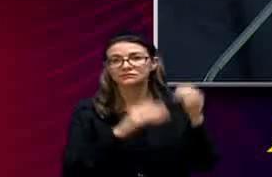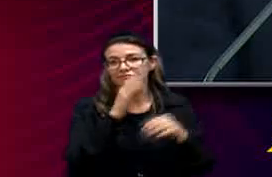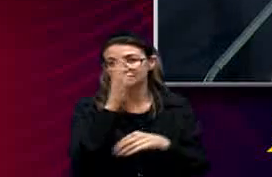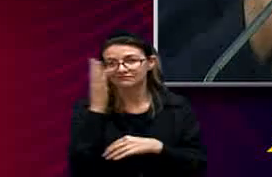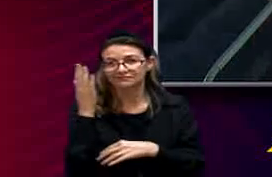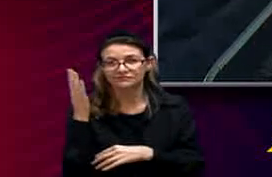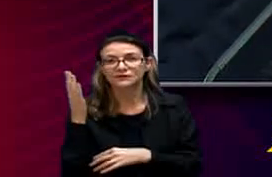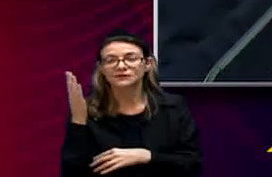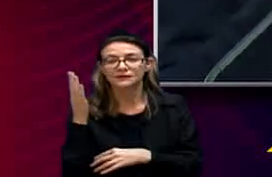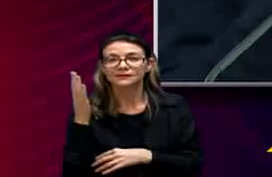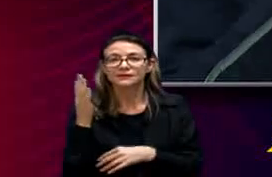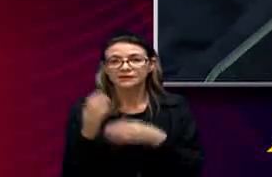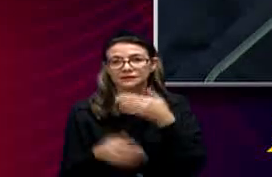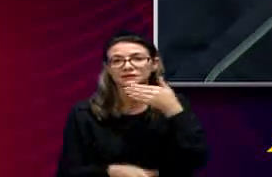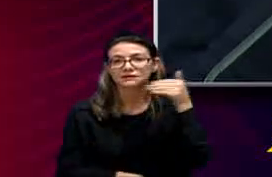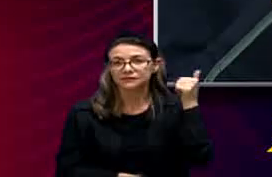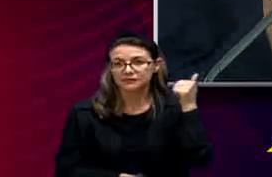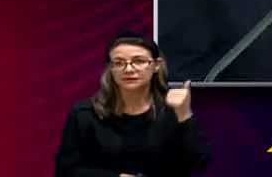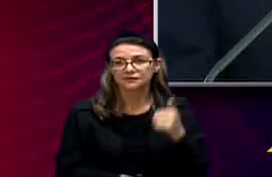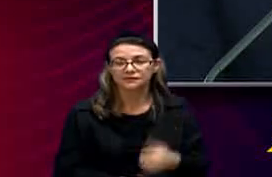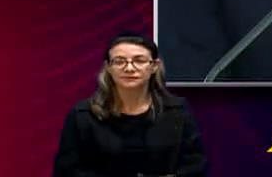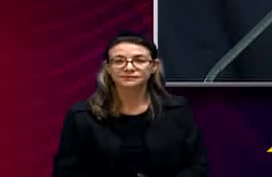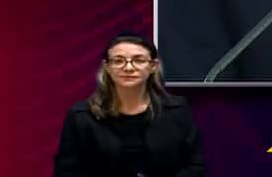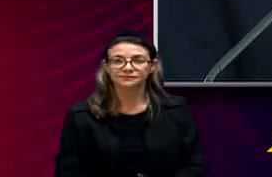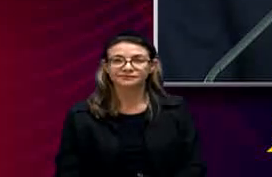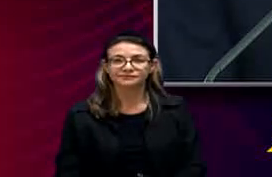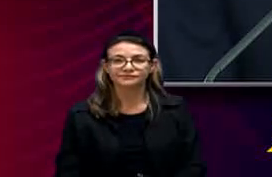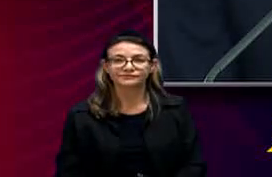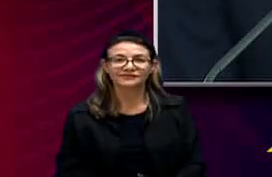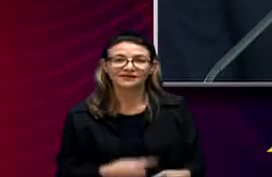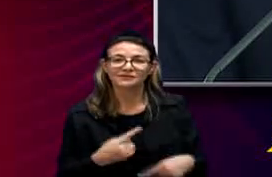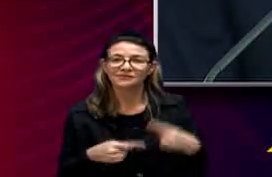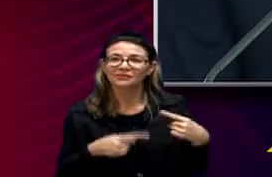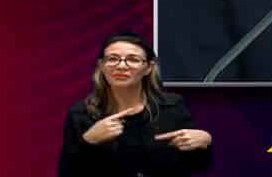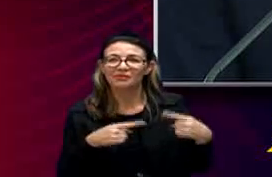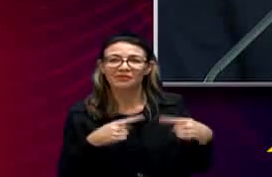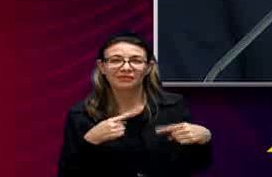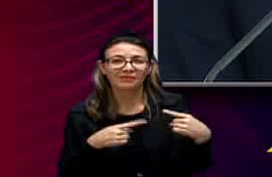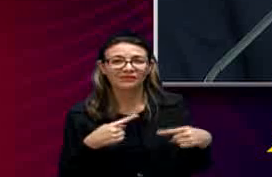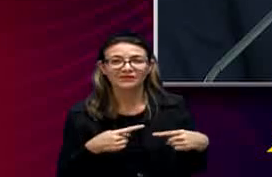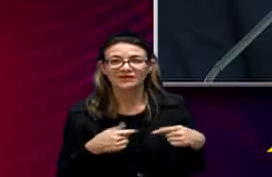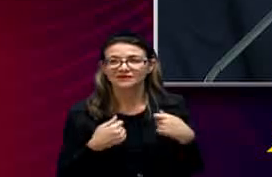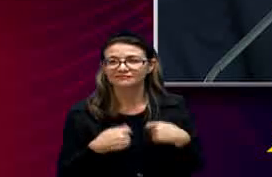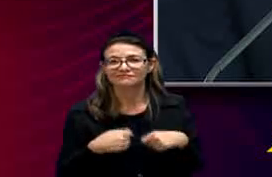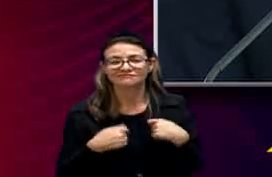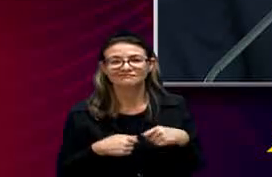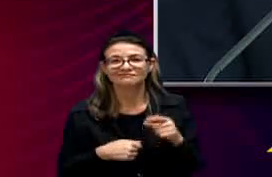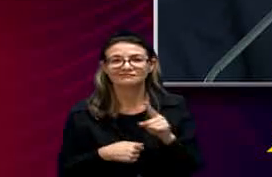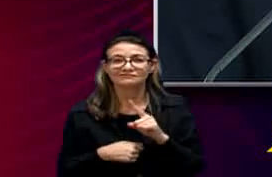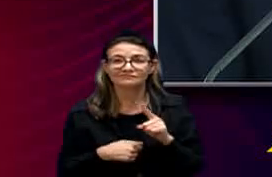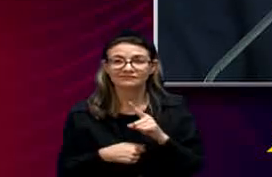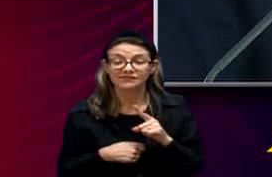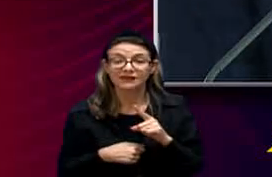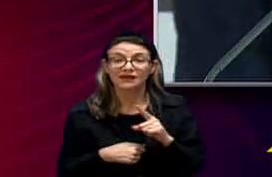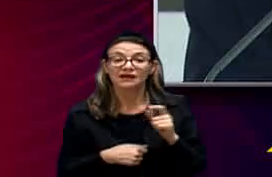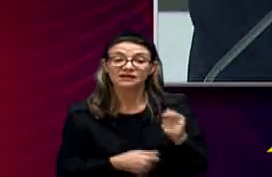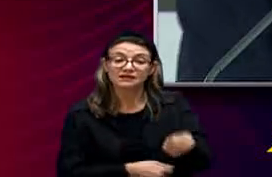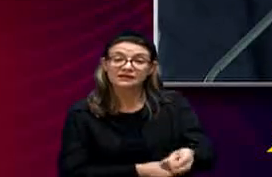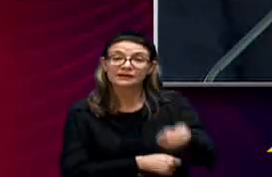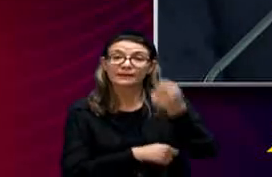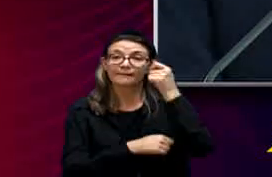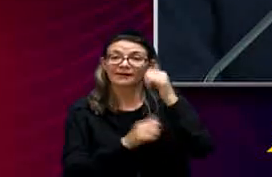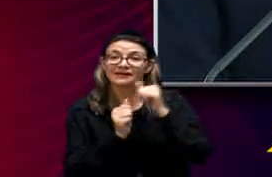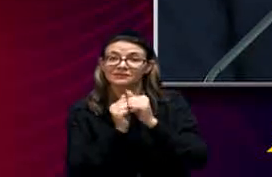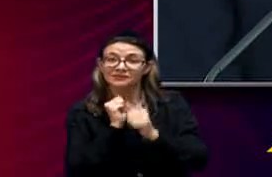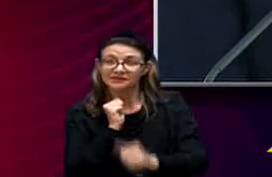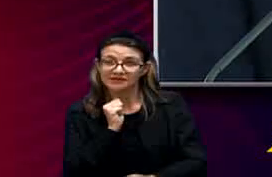uma polêmica para esta casa aqui é extremamente desnecessária o ver eu até a pesca esportiva que eu pego e jogo o